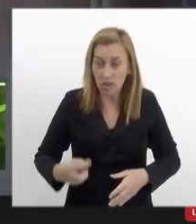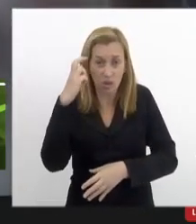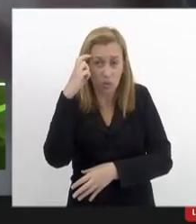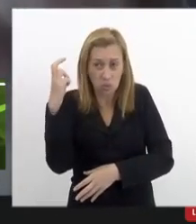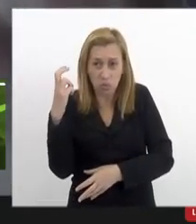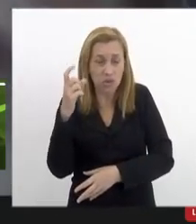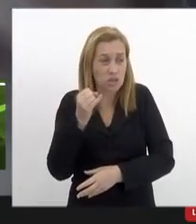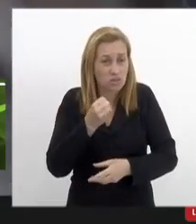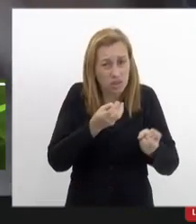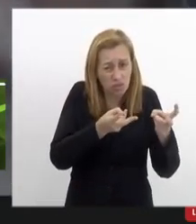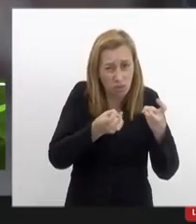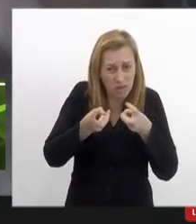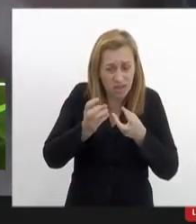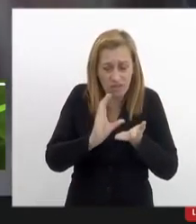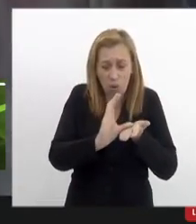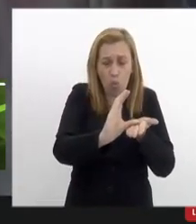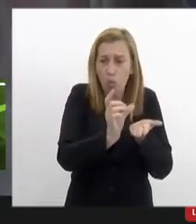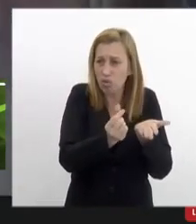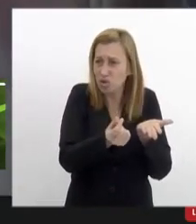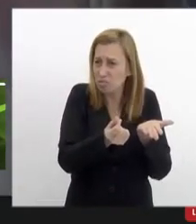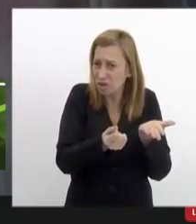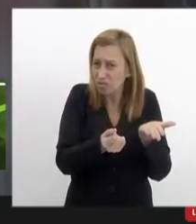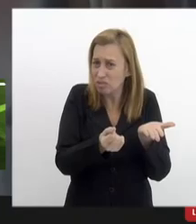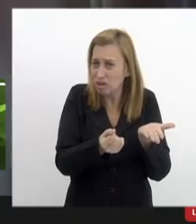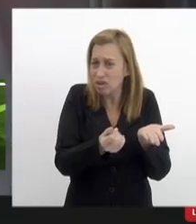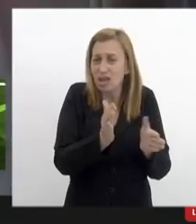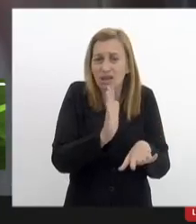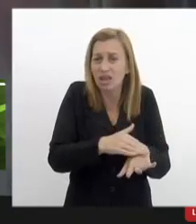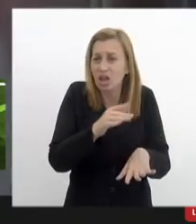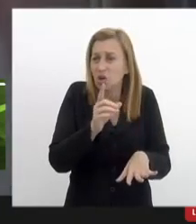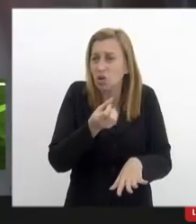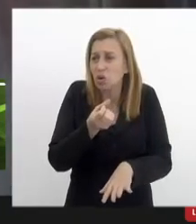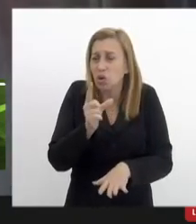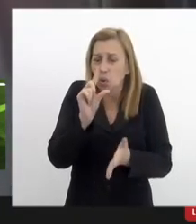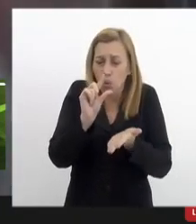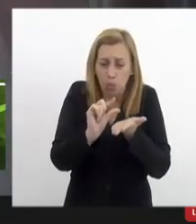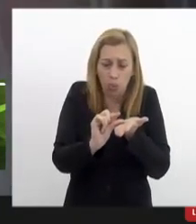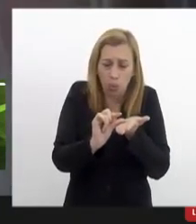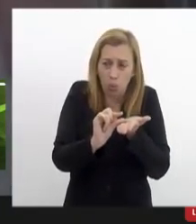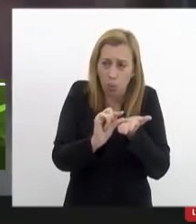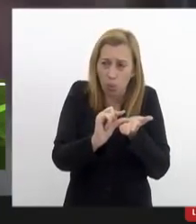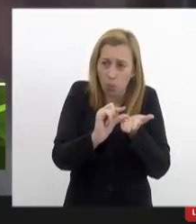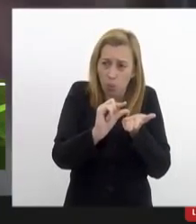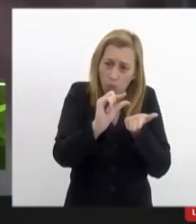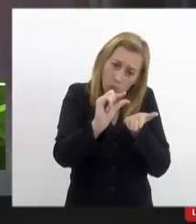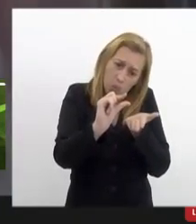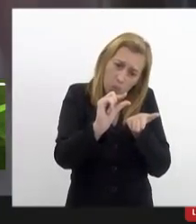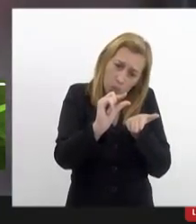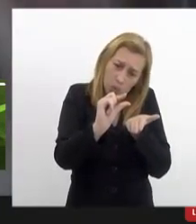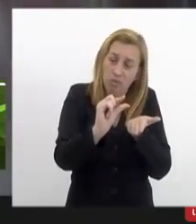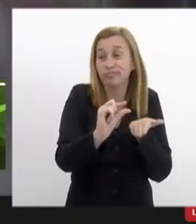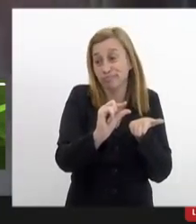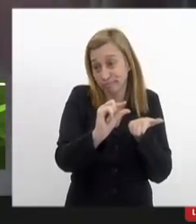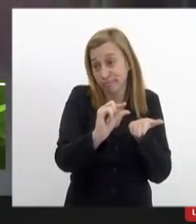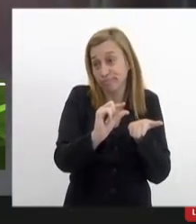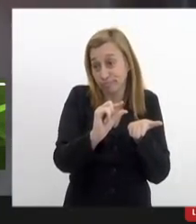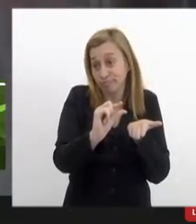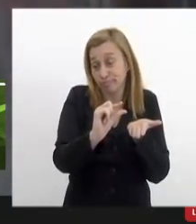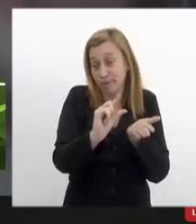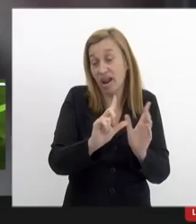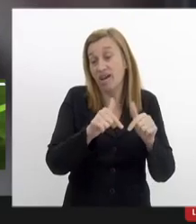se você for ver o orçamento, é a que tem o menor volume de recursos aportados para sua